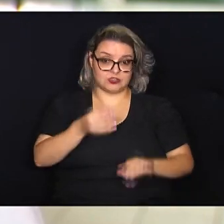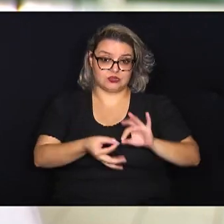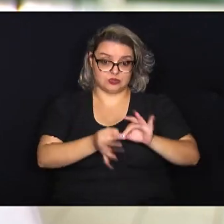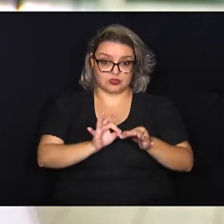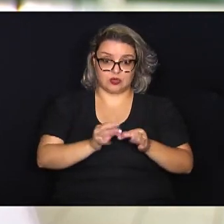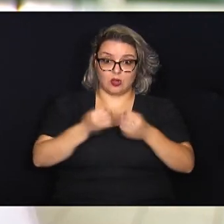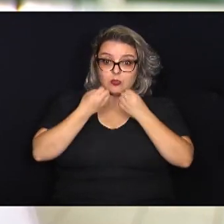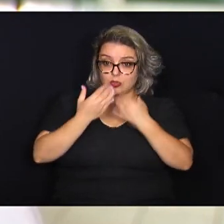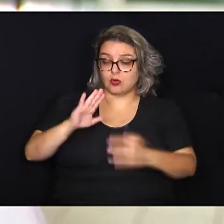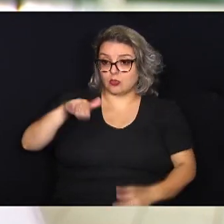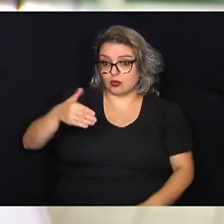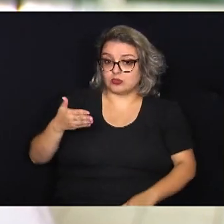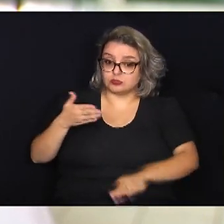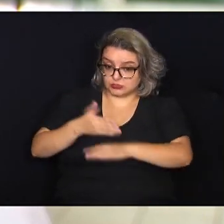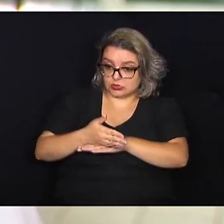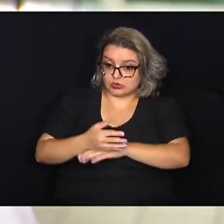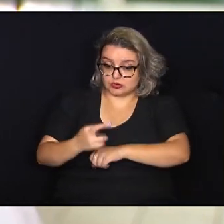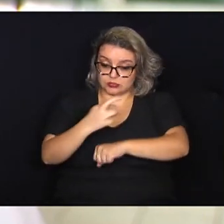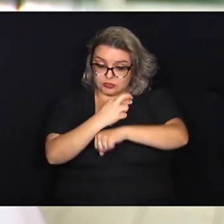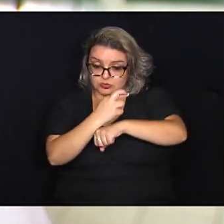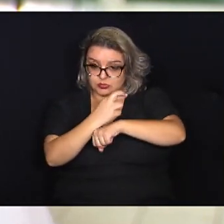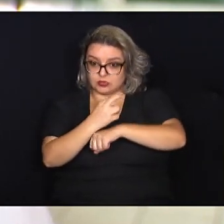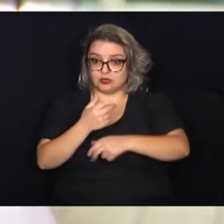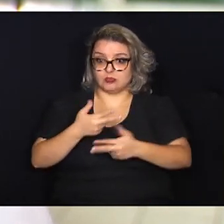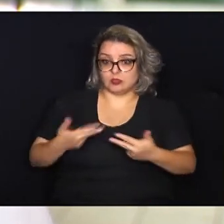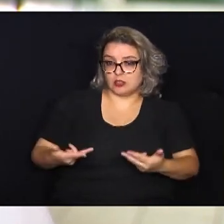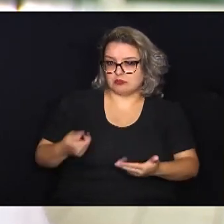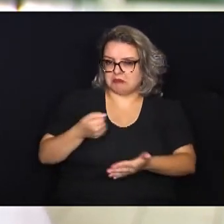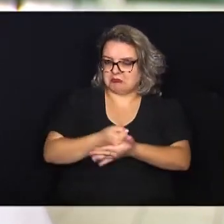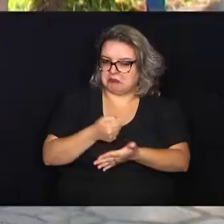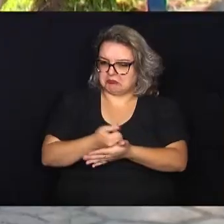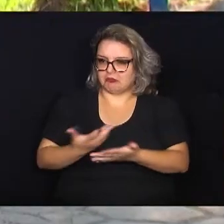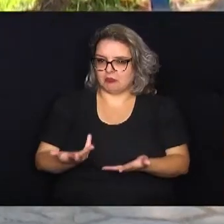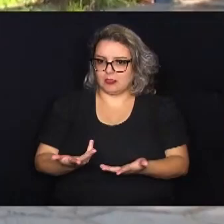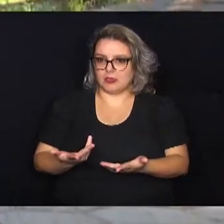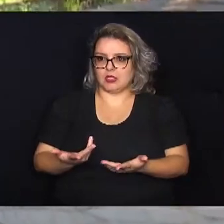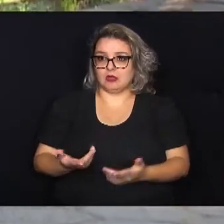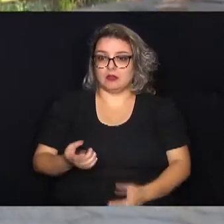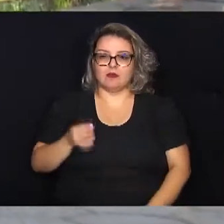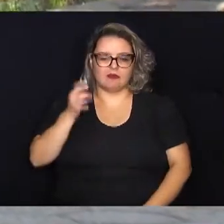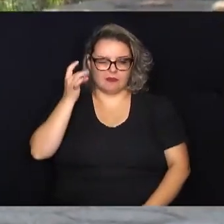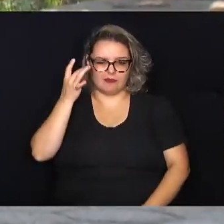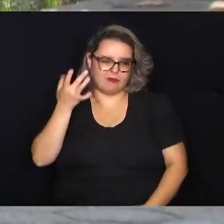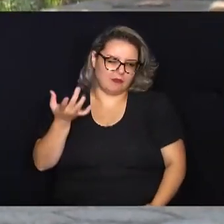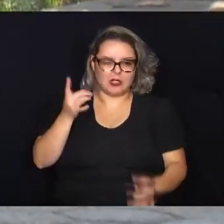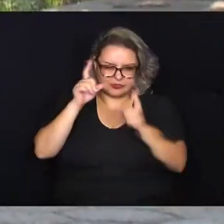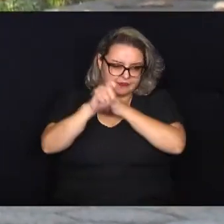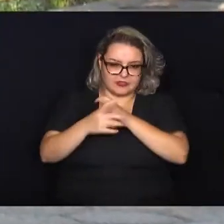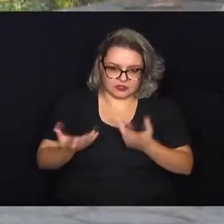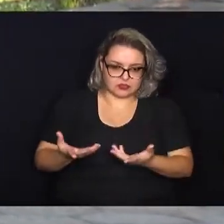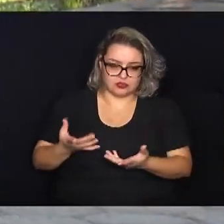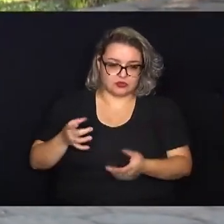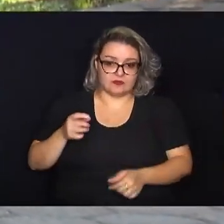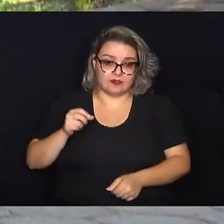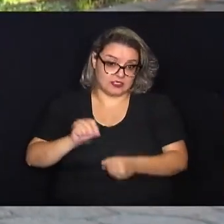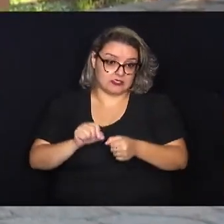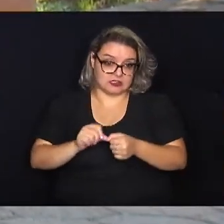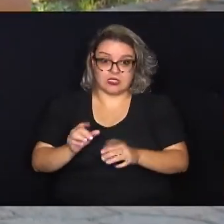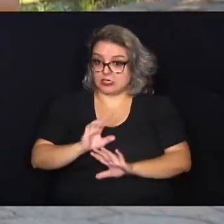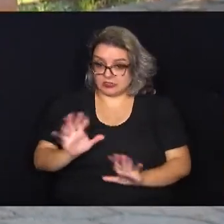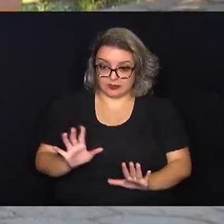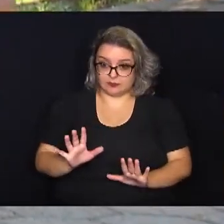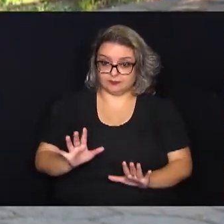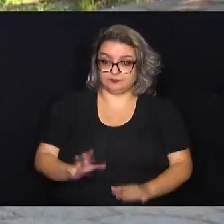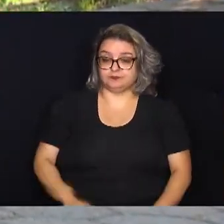aqui no Patrulheiros, eu achei que era uma coisa tipo rígida, uma coisa muito complicada de fazer. Os interessados em participar da oficina de formação geral